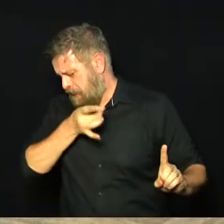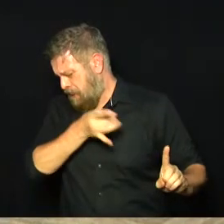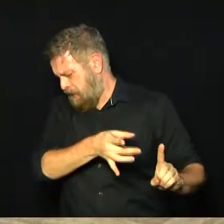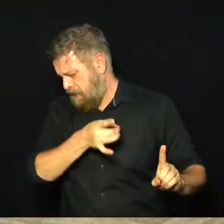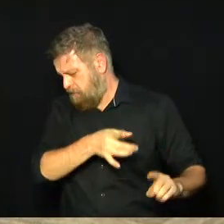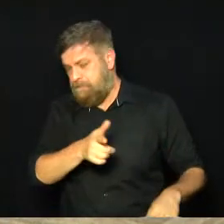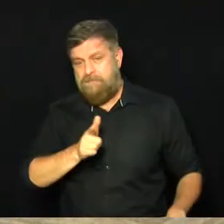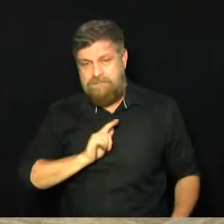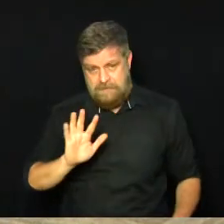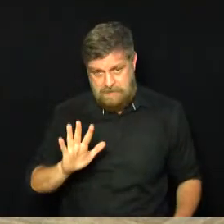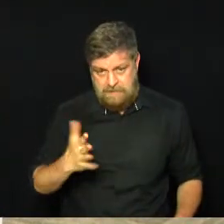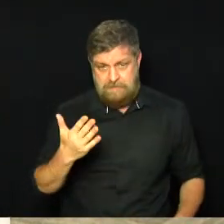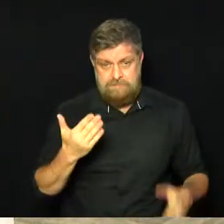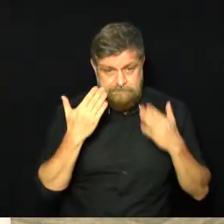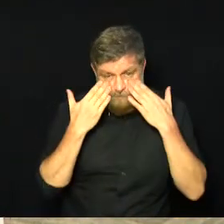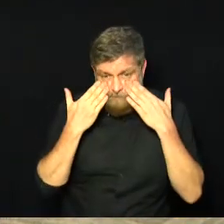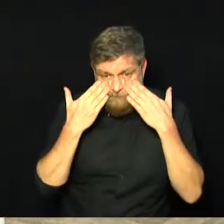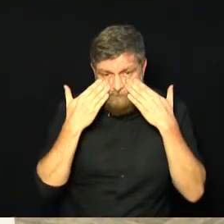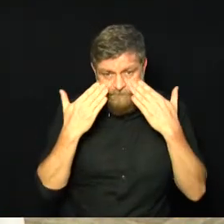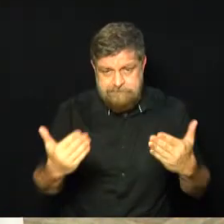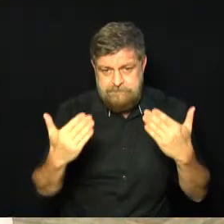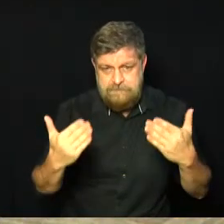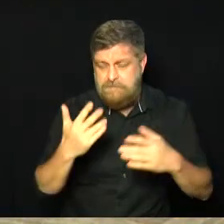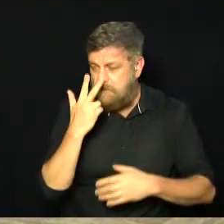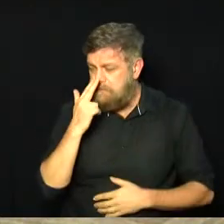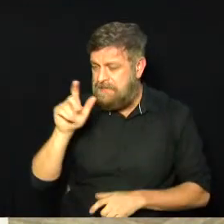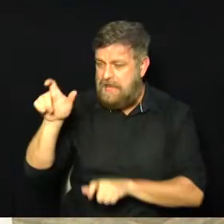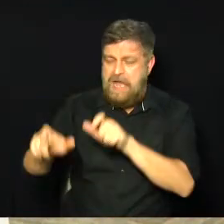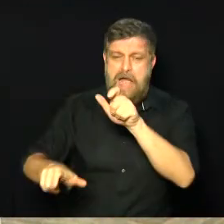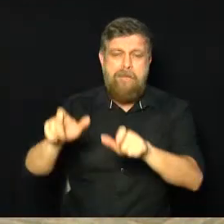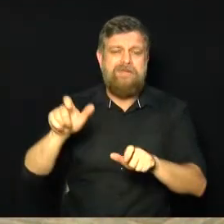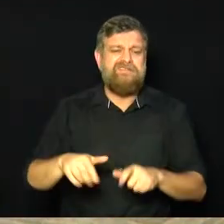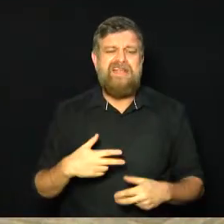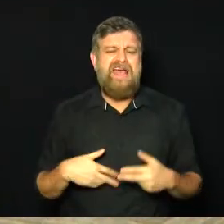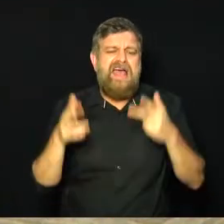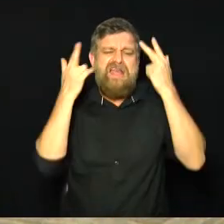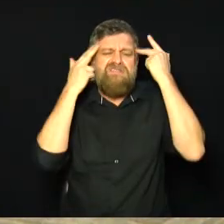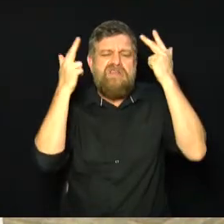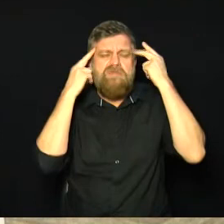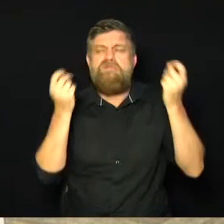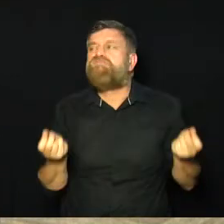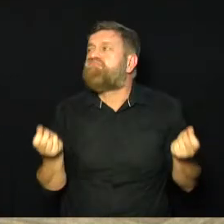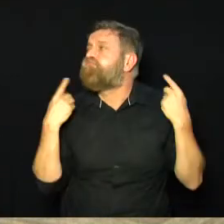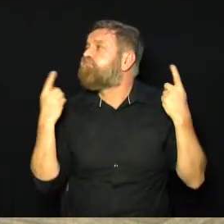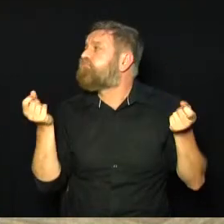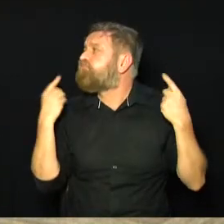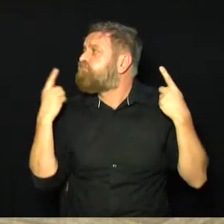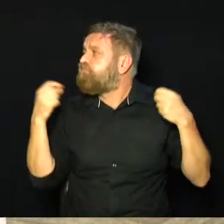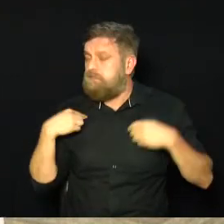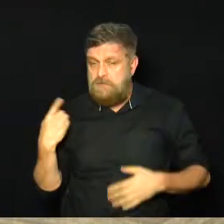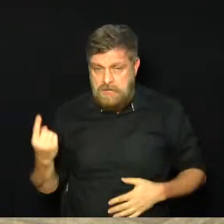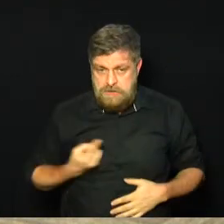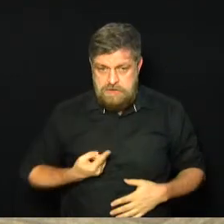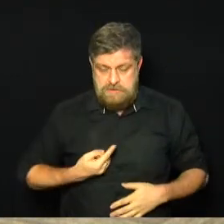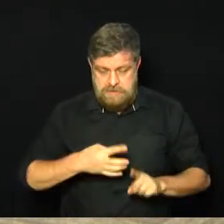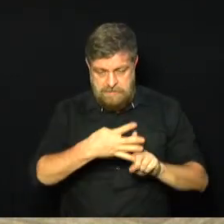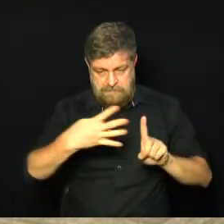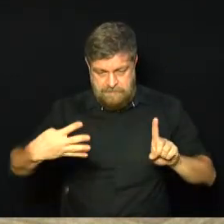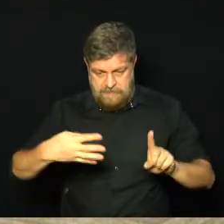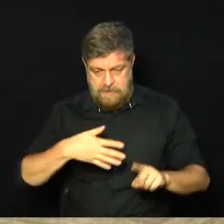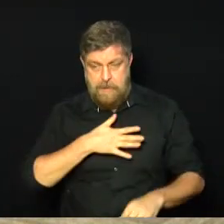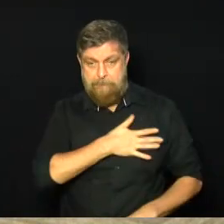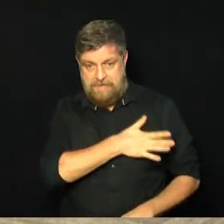mais aparecido, mas parece que as pessoas estão naturalizando e ignorando. Então a gente precisa aprofundar esse